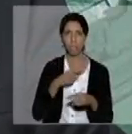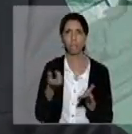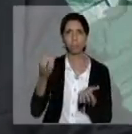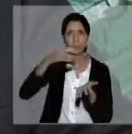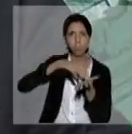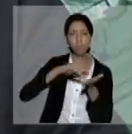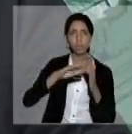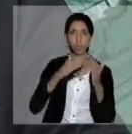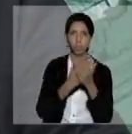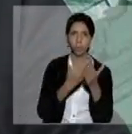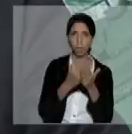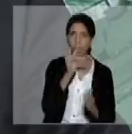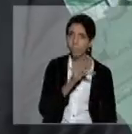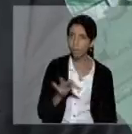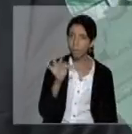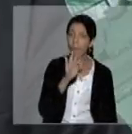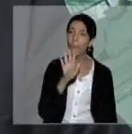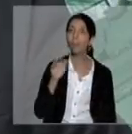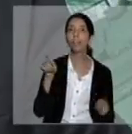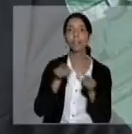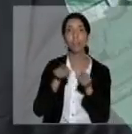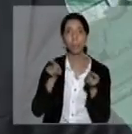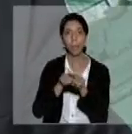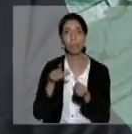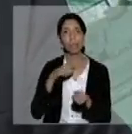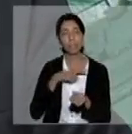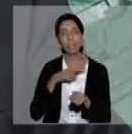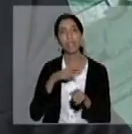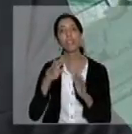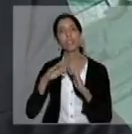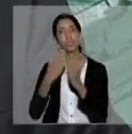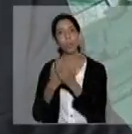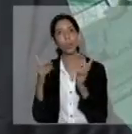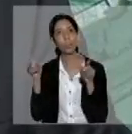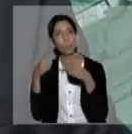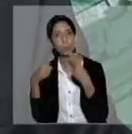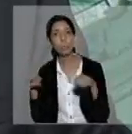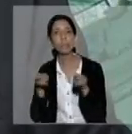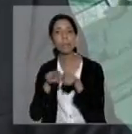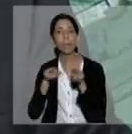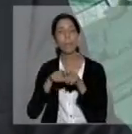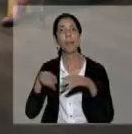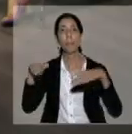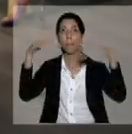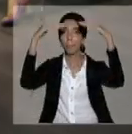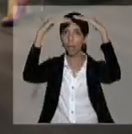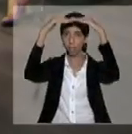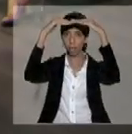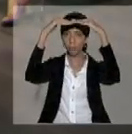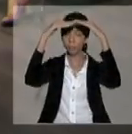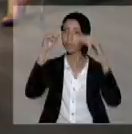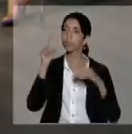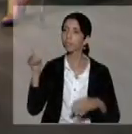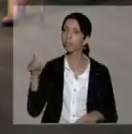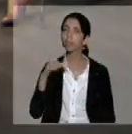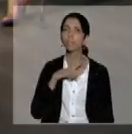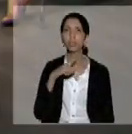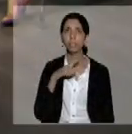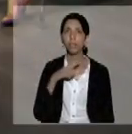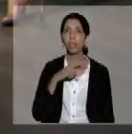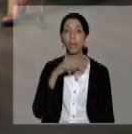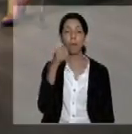não só o Instituto Federal, como também uma escola de música Vila Lobos, uma companhia municipal de balé. Lá nós